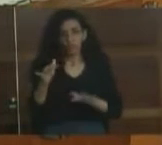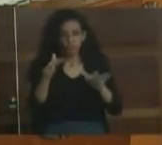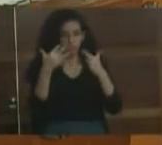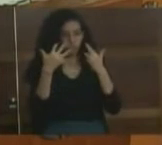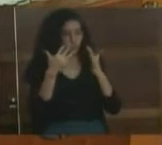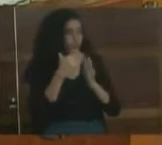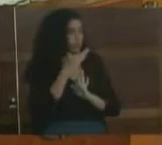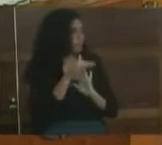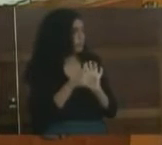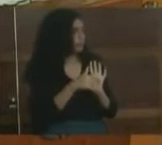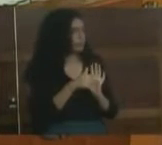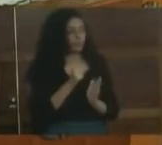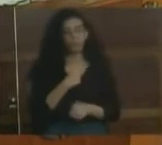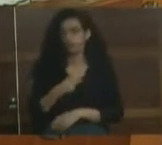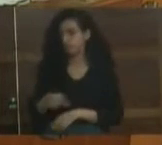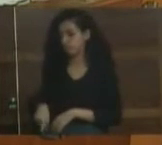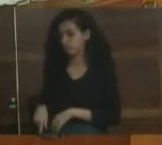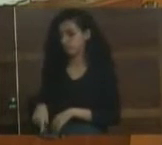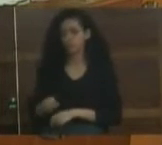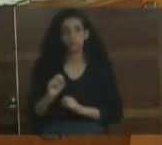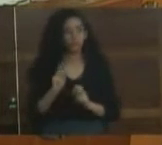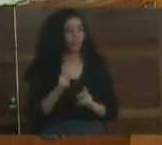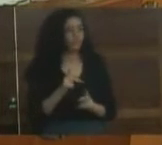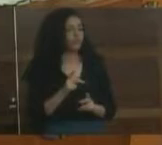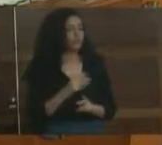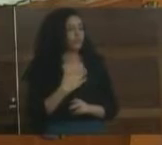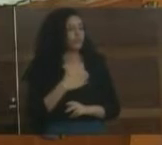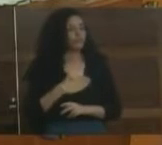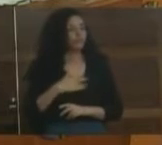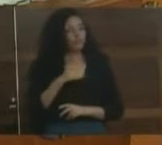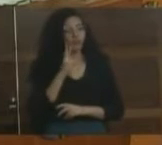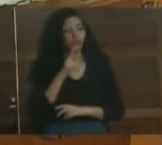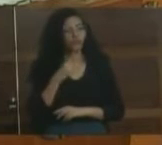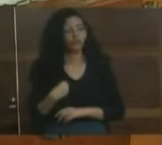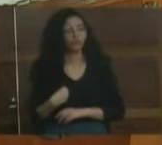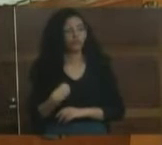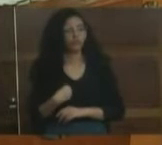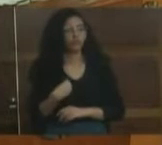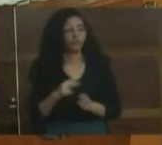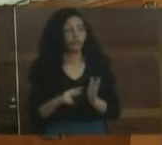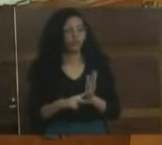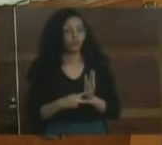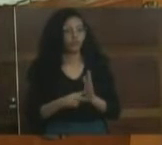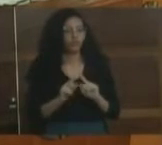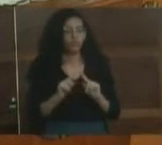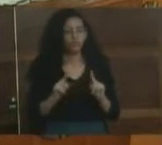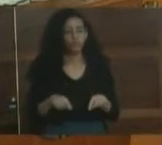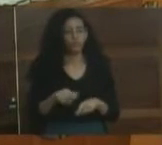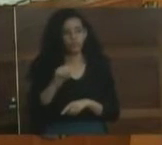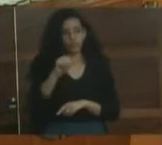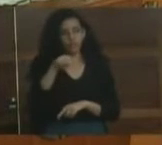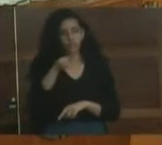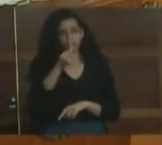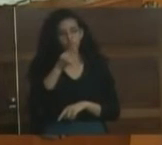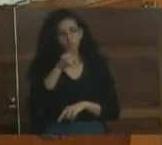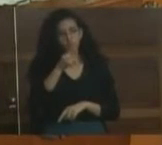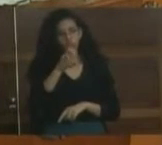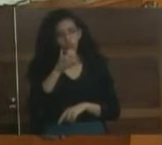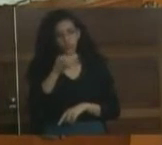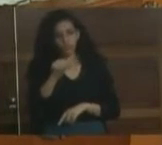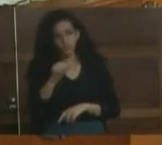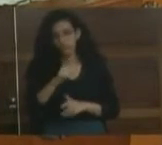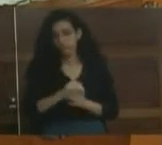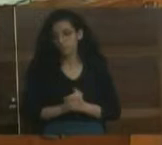atenção e agulha de sempre ligados o presidente ok gostaria de registrar a presença da presidente do sindicato dos servidores andrea